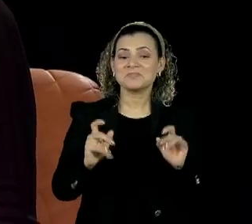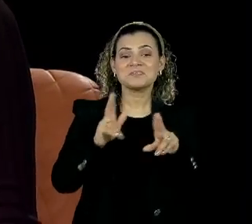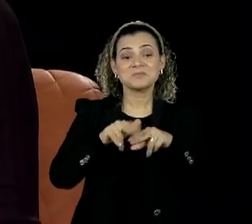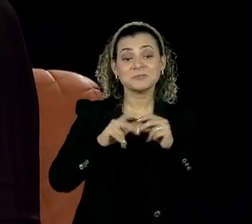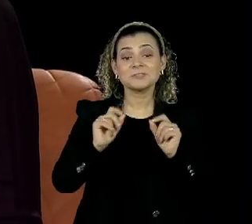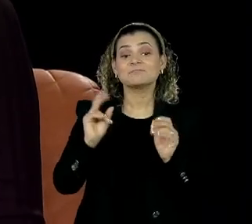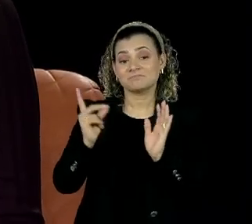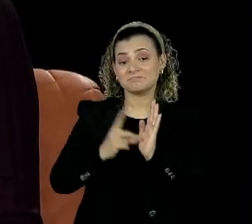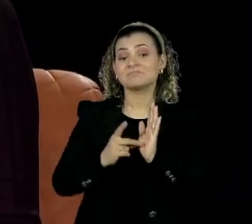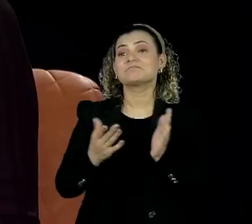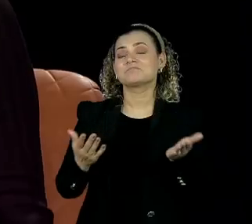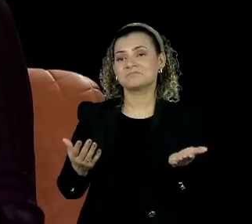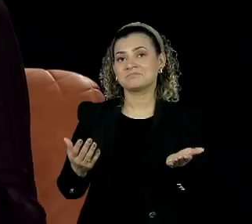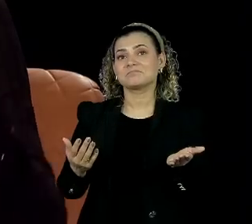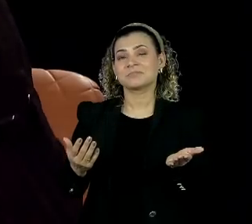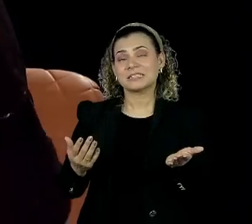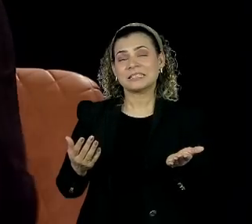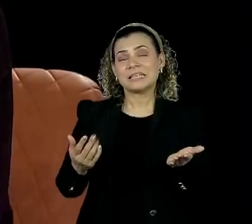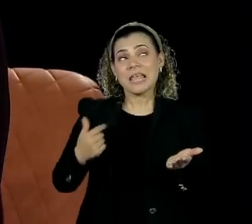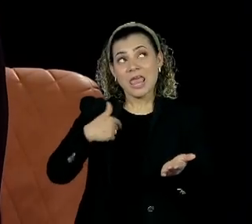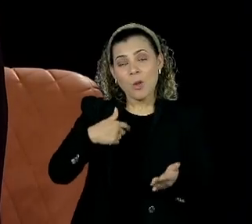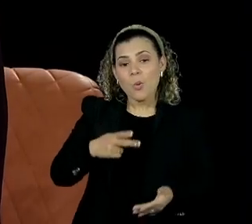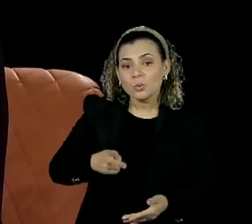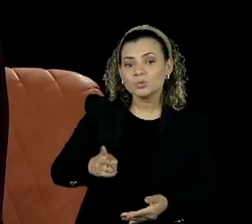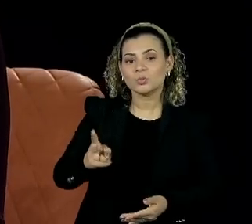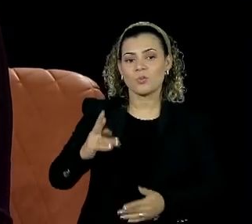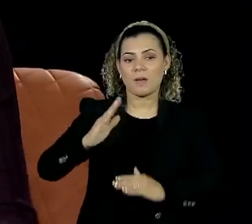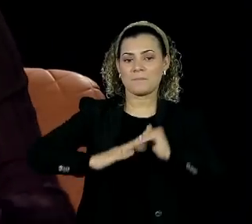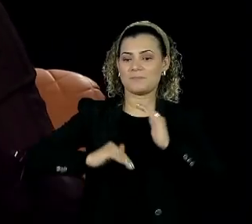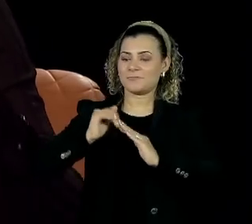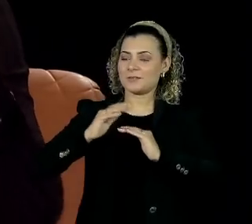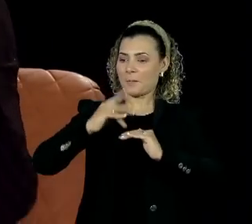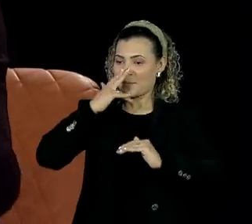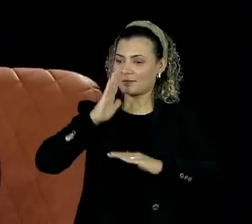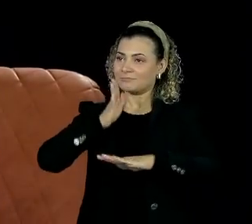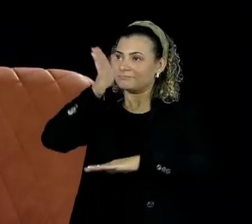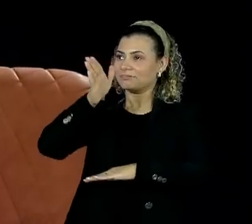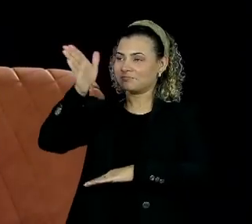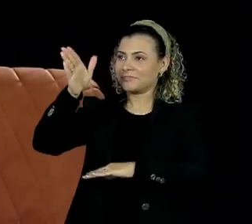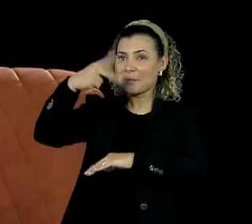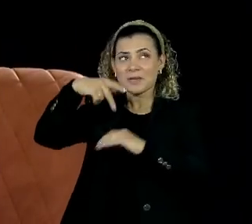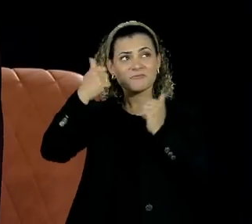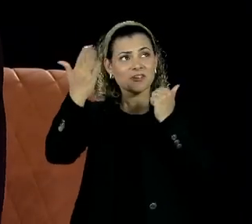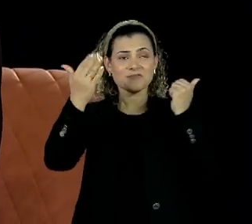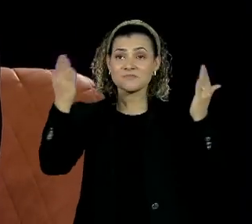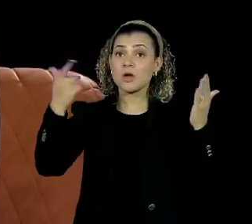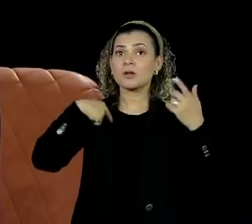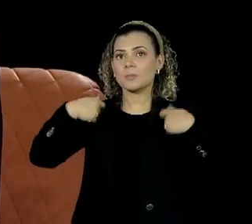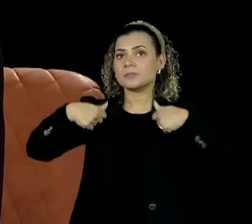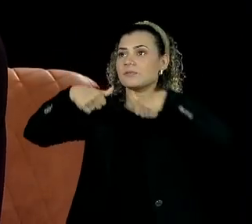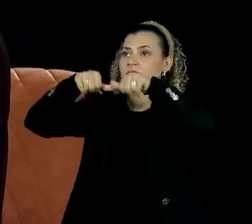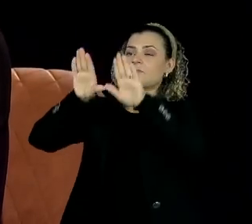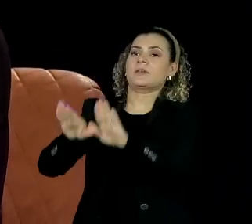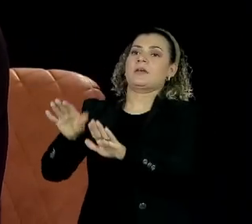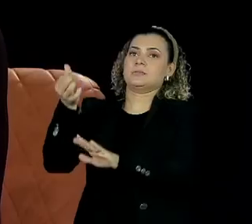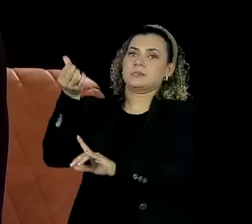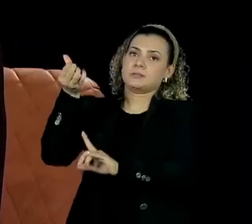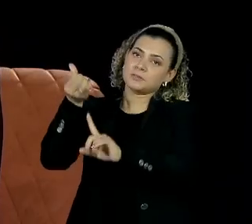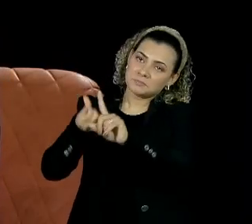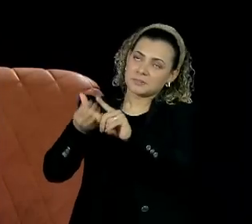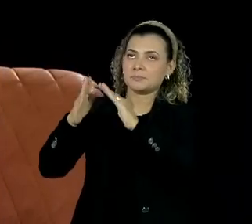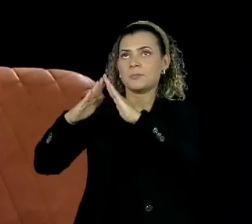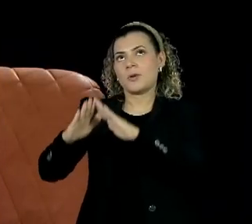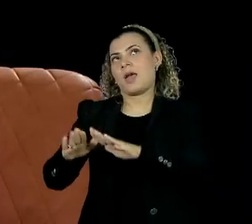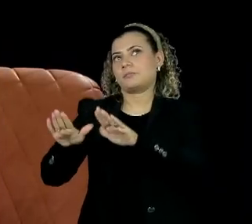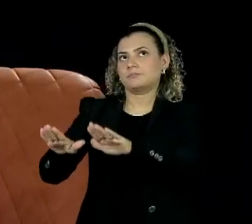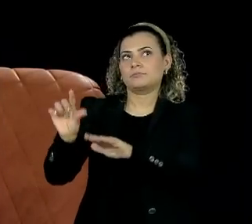realmente, para eu continuar com essa carreira internacional, eu teria que ter ficado lá, morado,